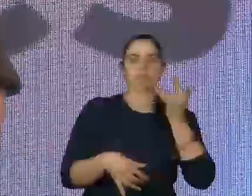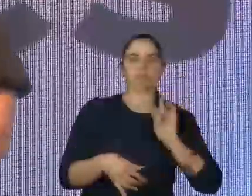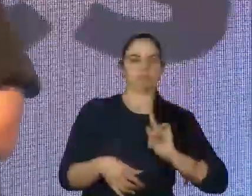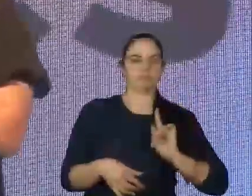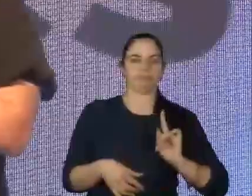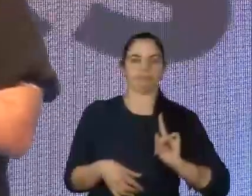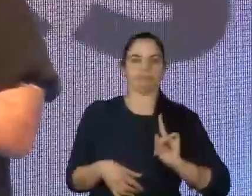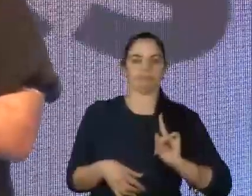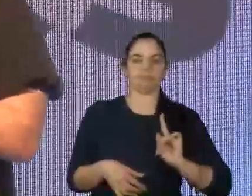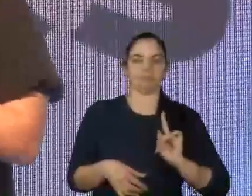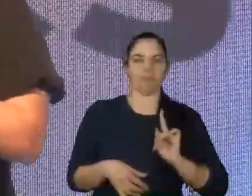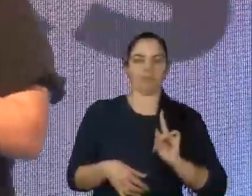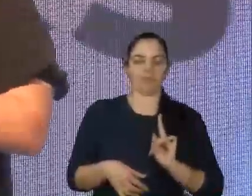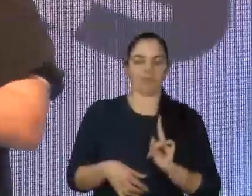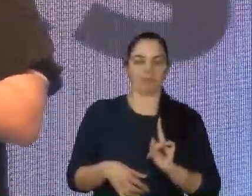Então,